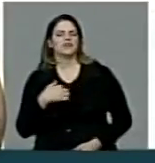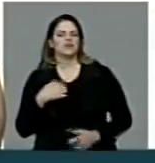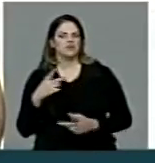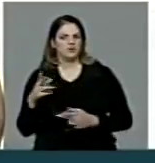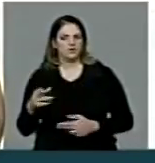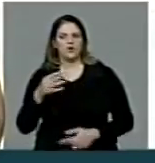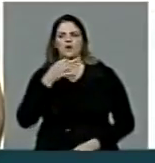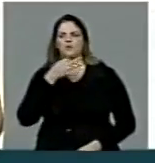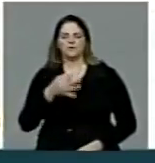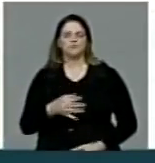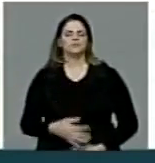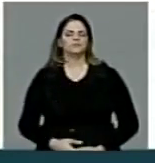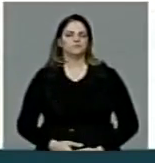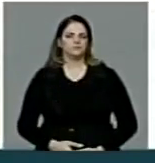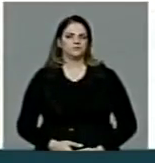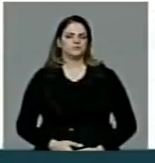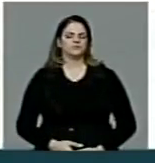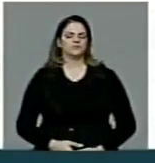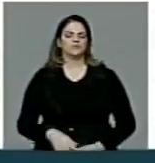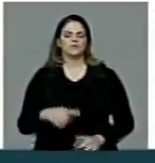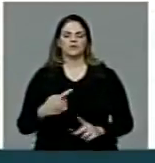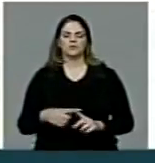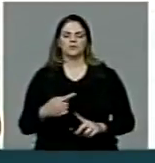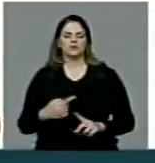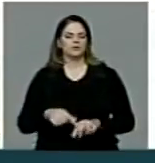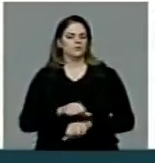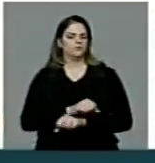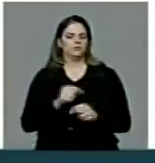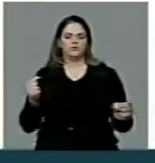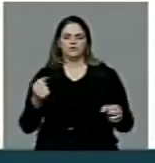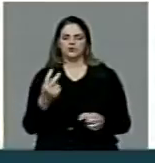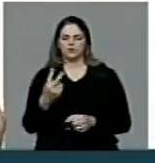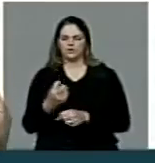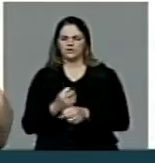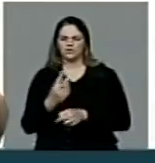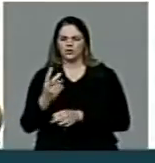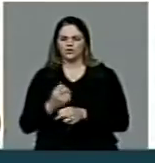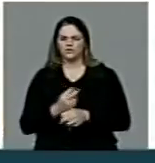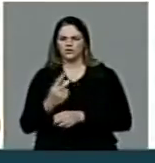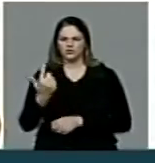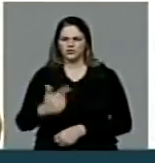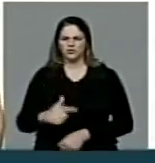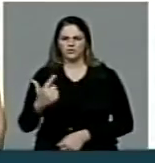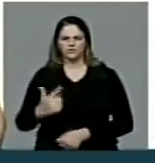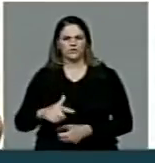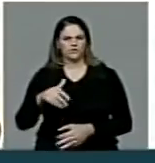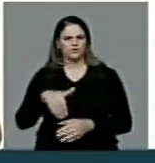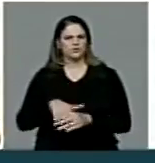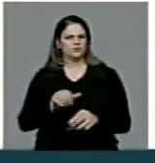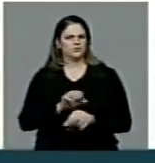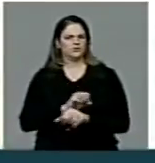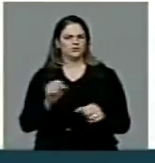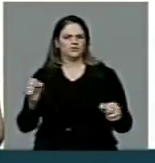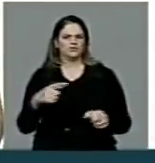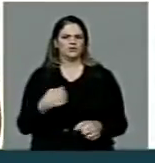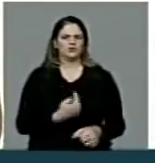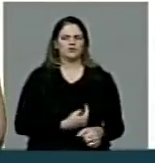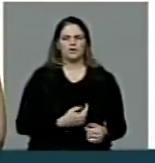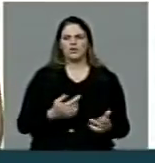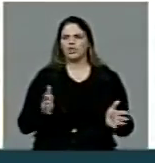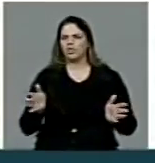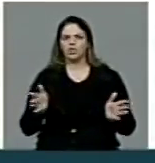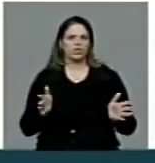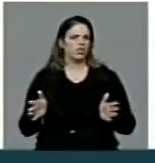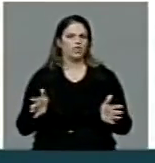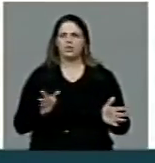ao deputado Amaury, porque não é possível de 2 em 2 anos eleição, porque você fica dividida